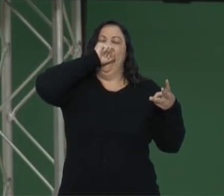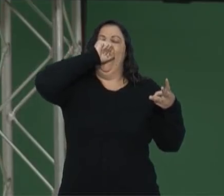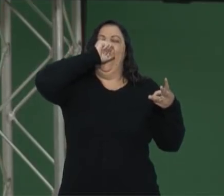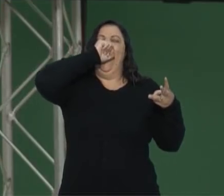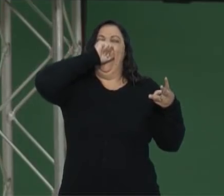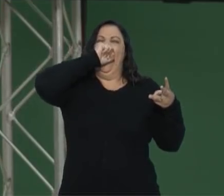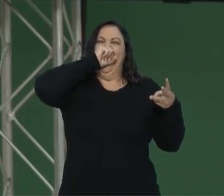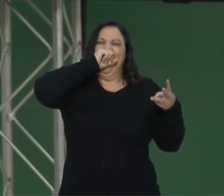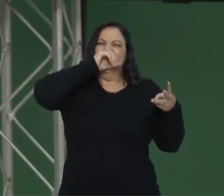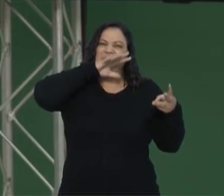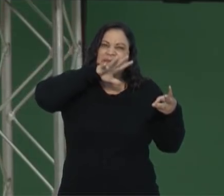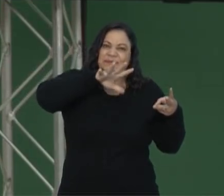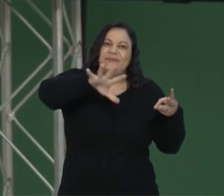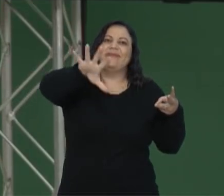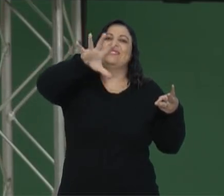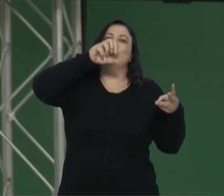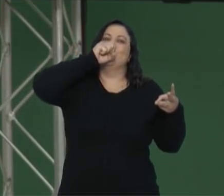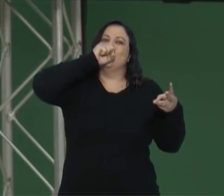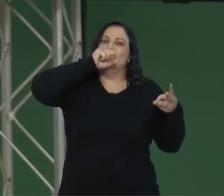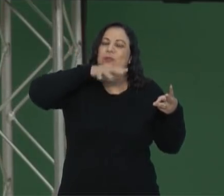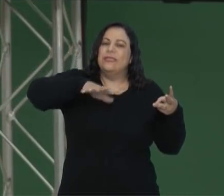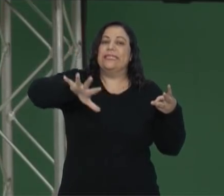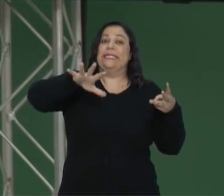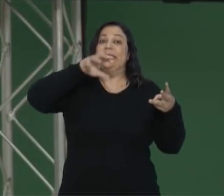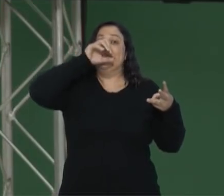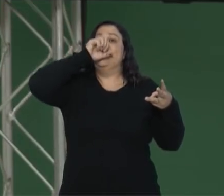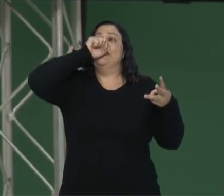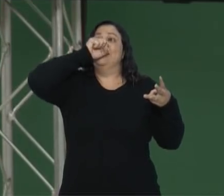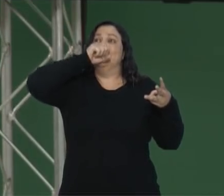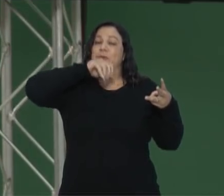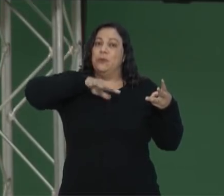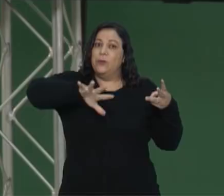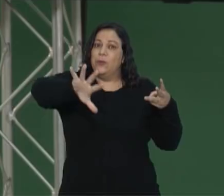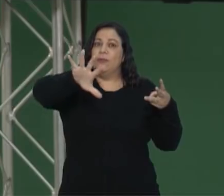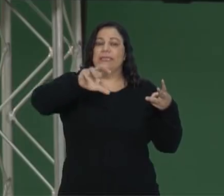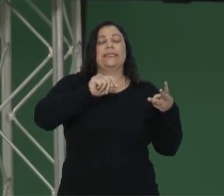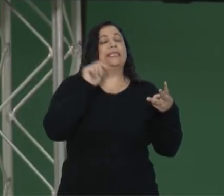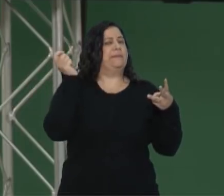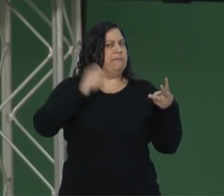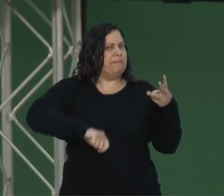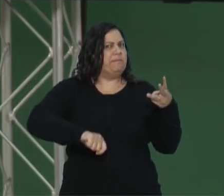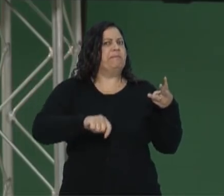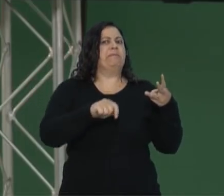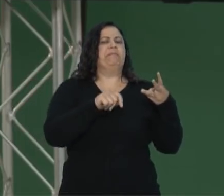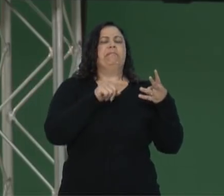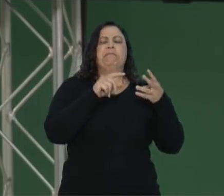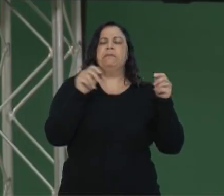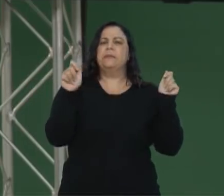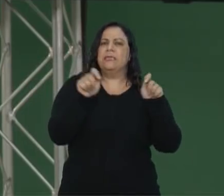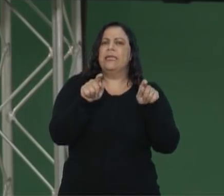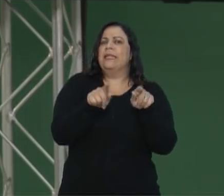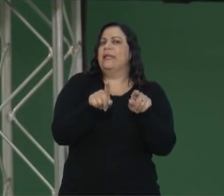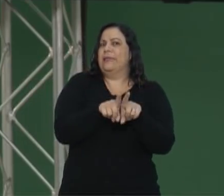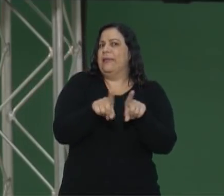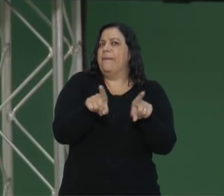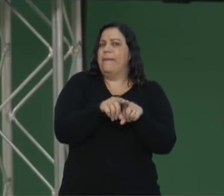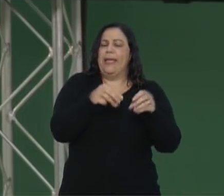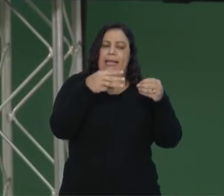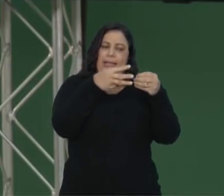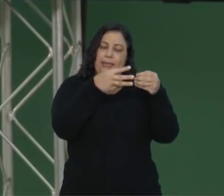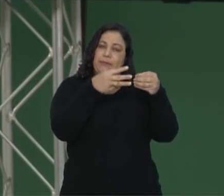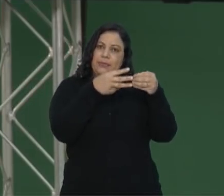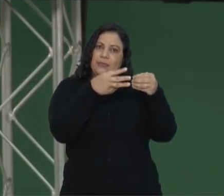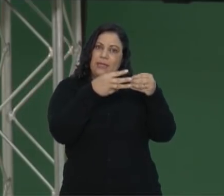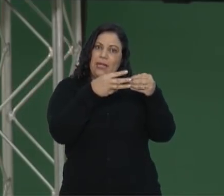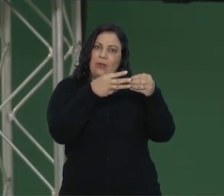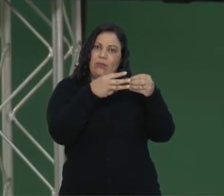nós não falamos da célula. Lembra aquelas aulas sobre célula? A planta também tem célula. Dentro da célula vegetal ela tem uma